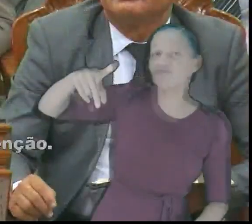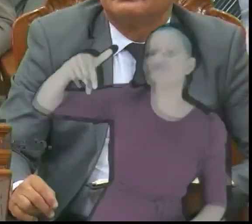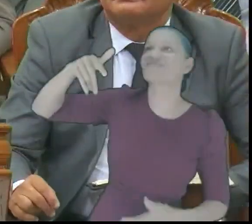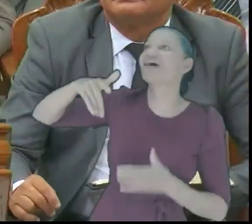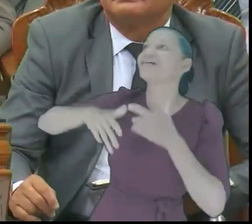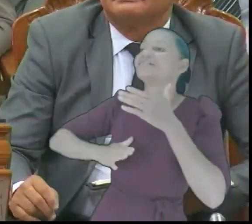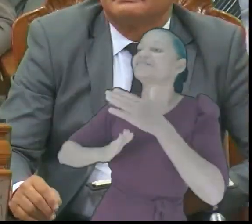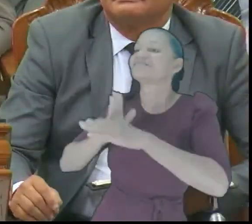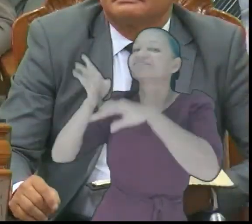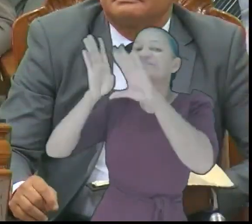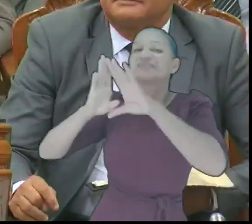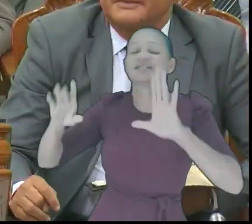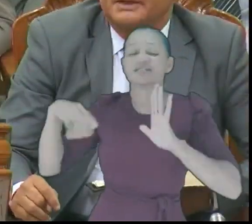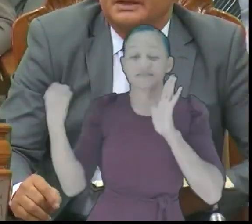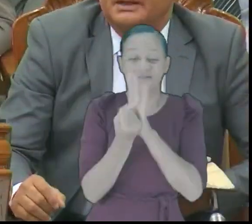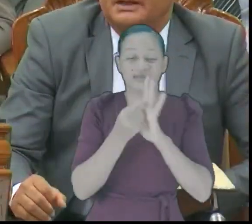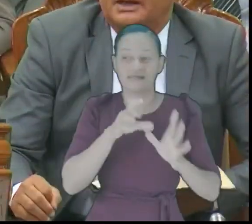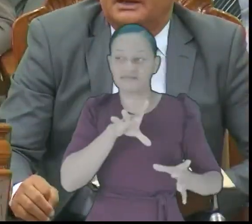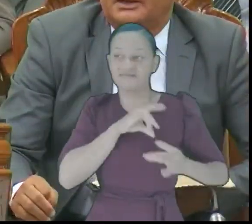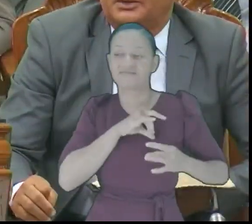do Espírito Santo.